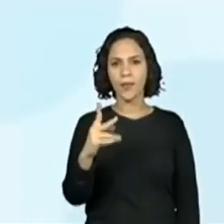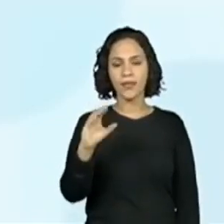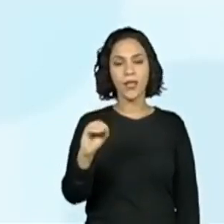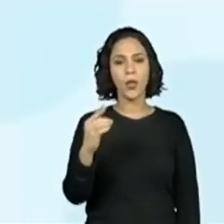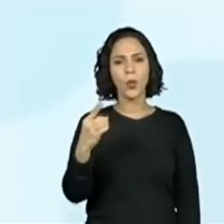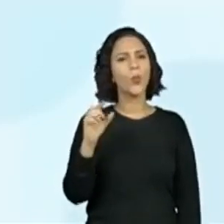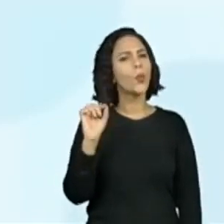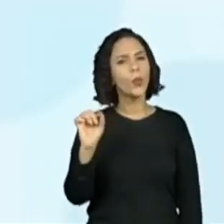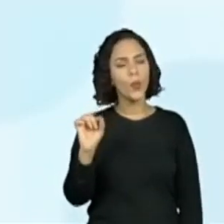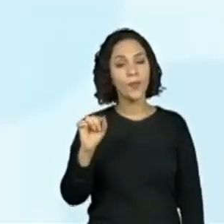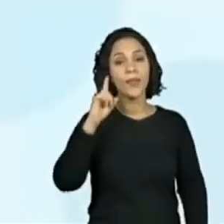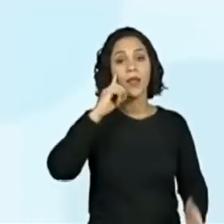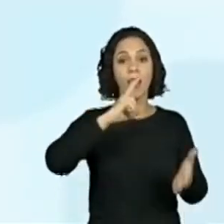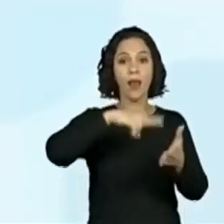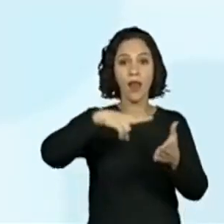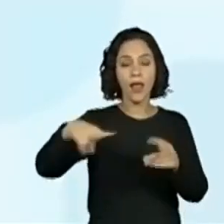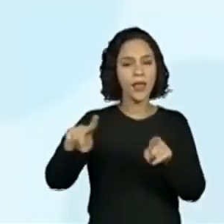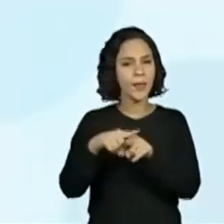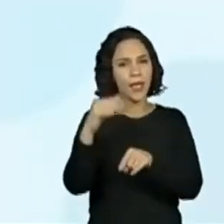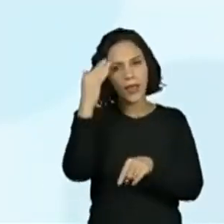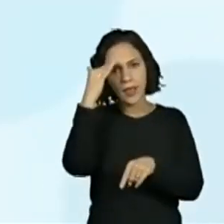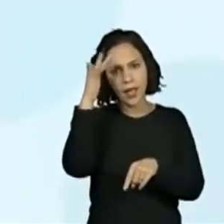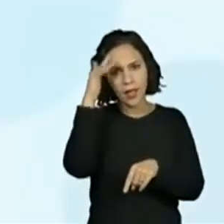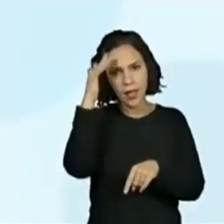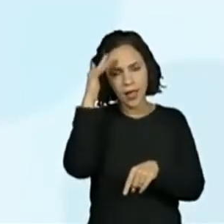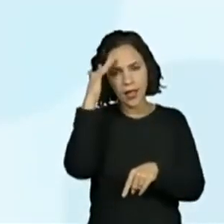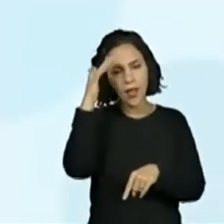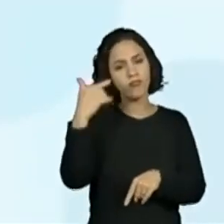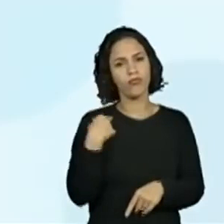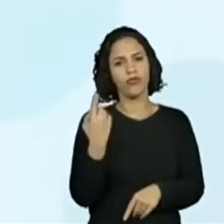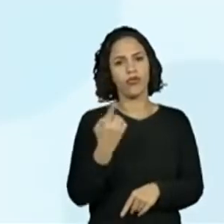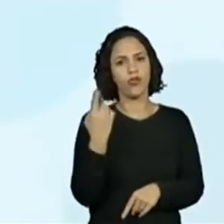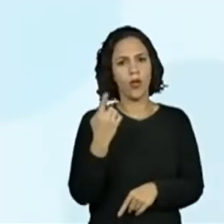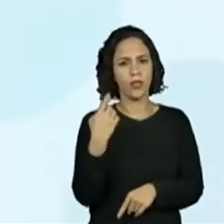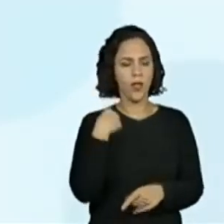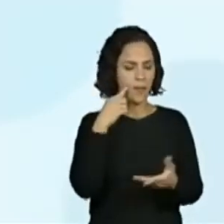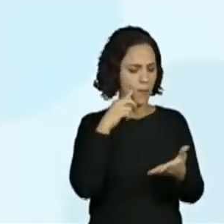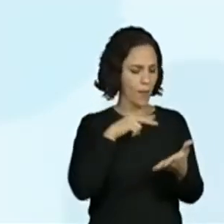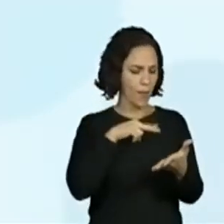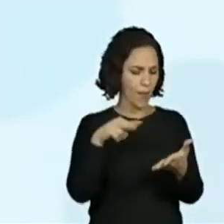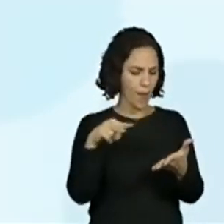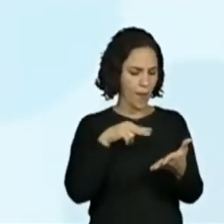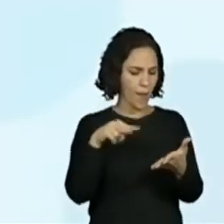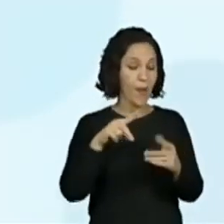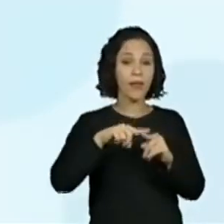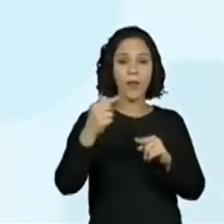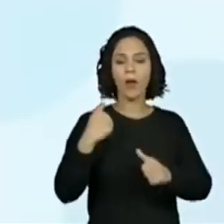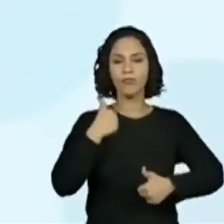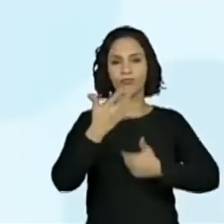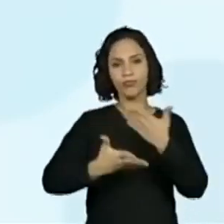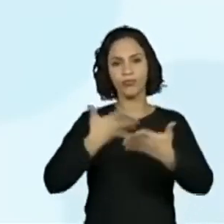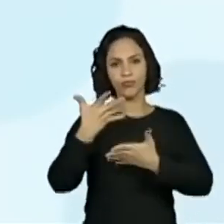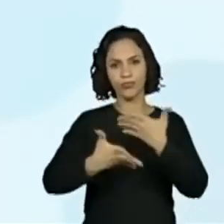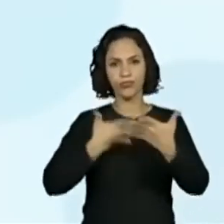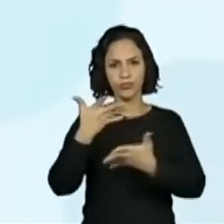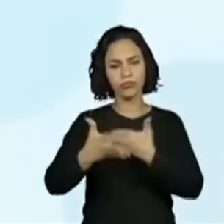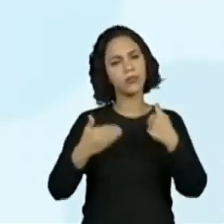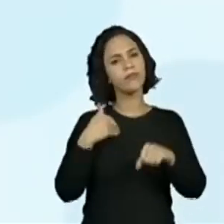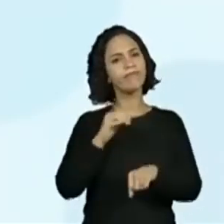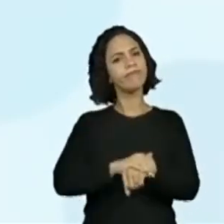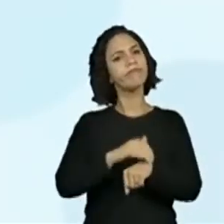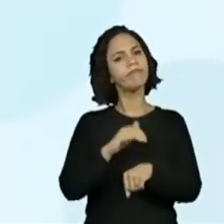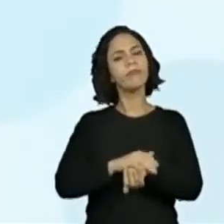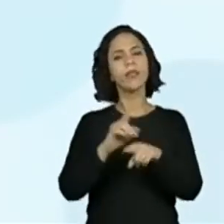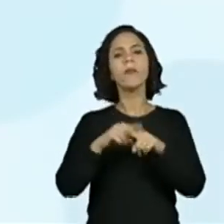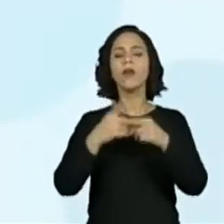EF35LP01. Ler e compreender silenciosamente e em seguida em voz alta, com autonomia